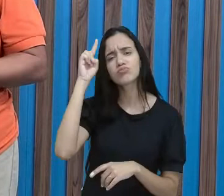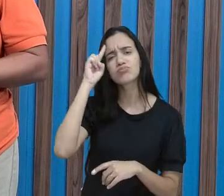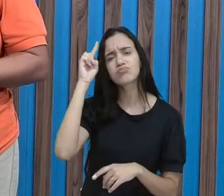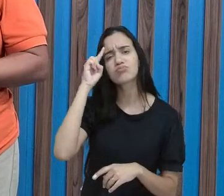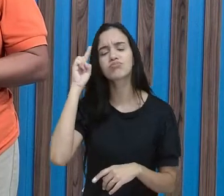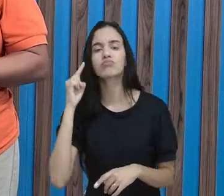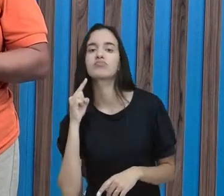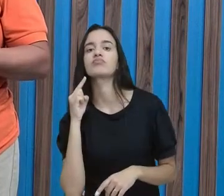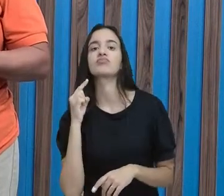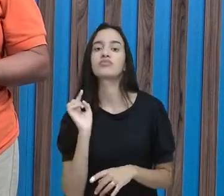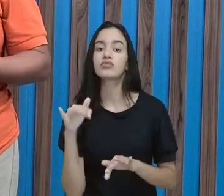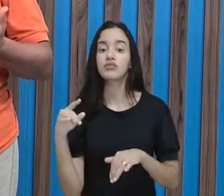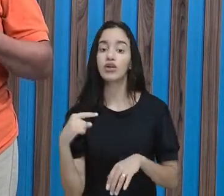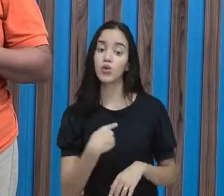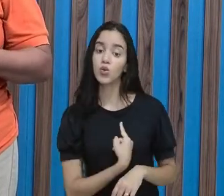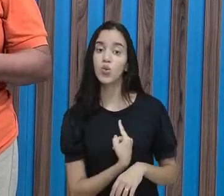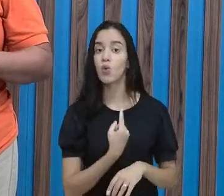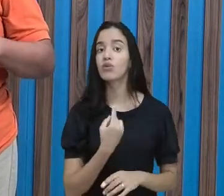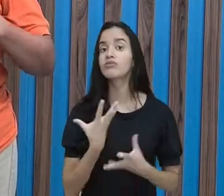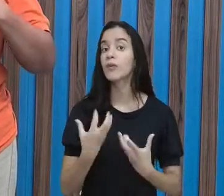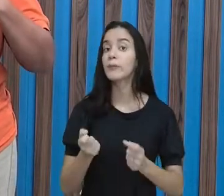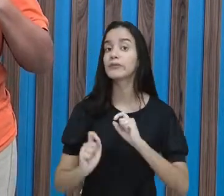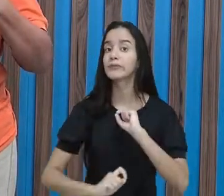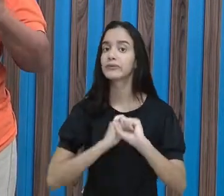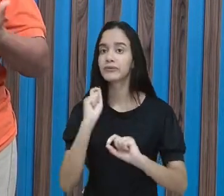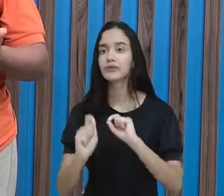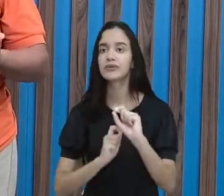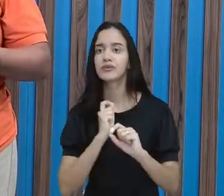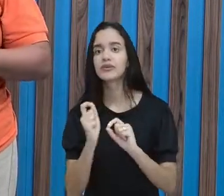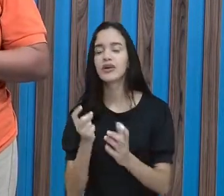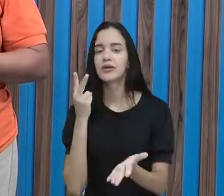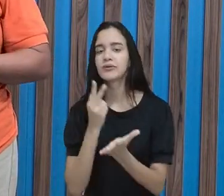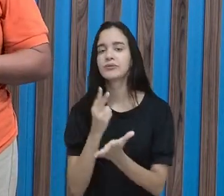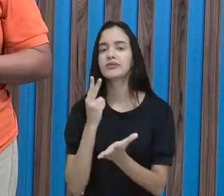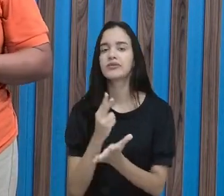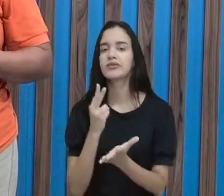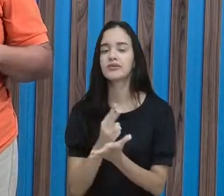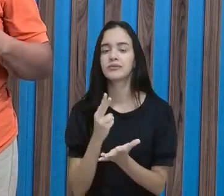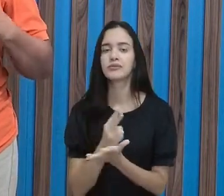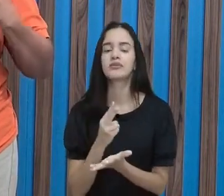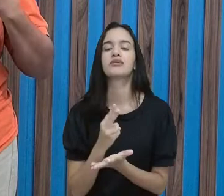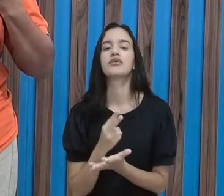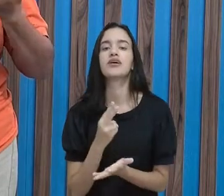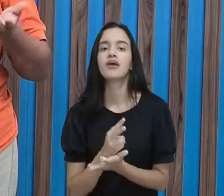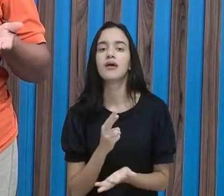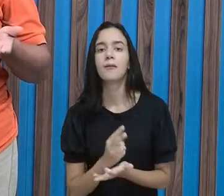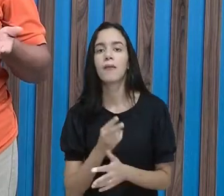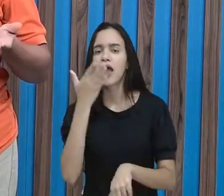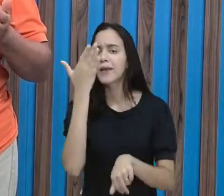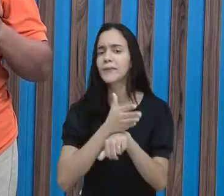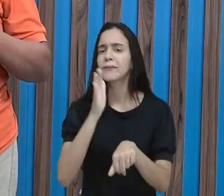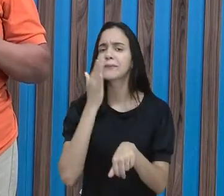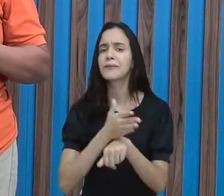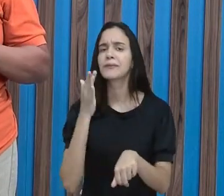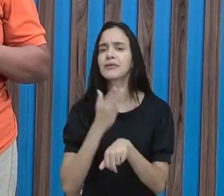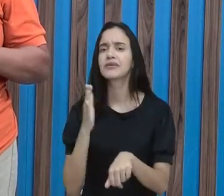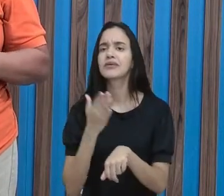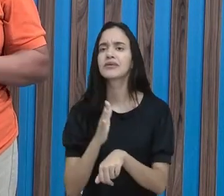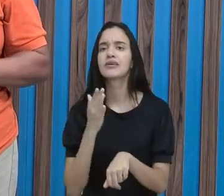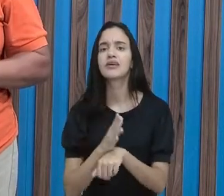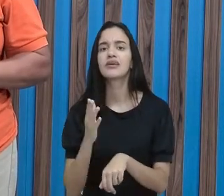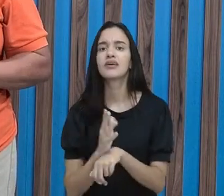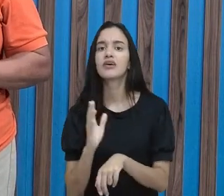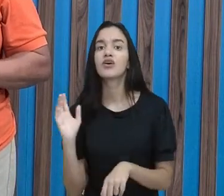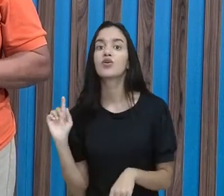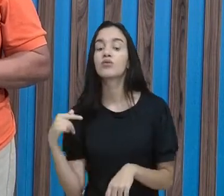dia a dia, a gente vamos sempre colocar em prática aquilo que a gente falou